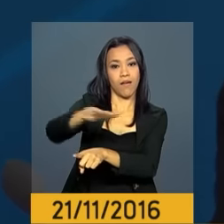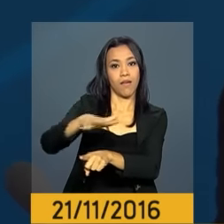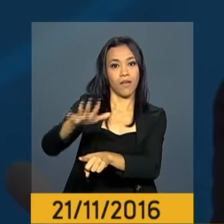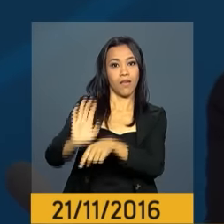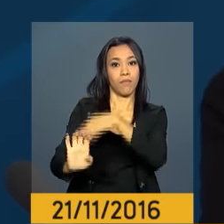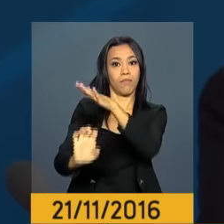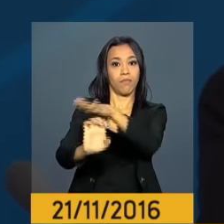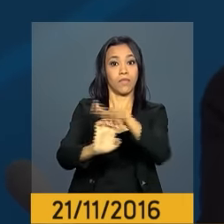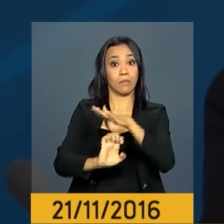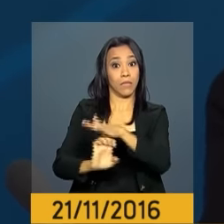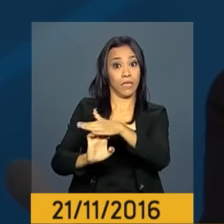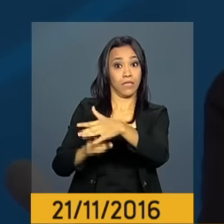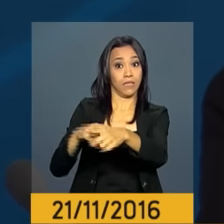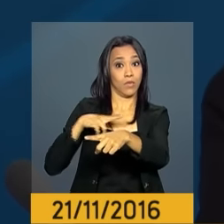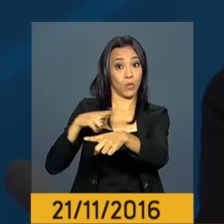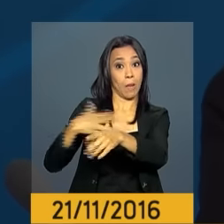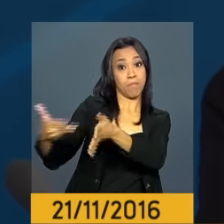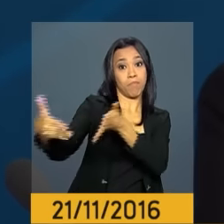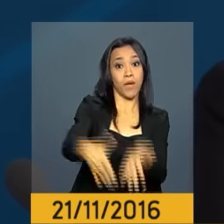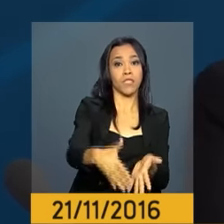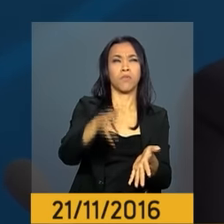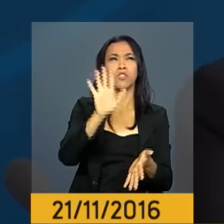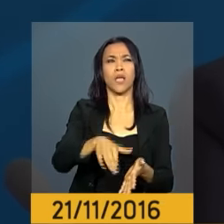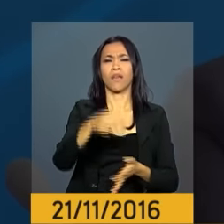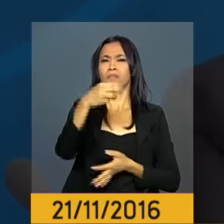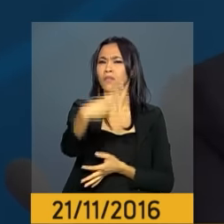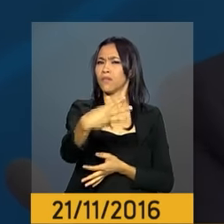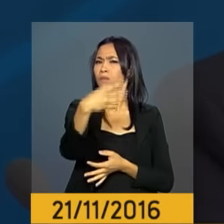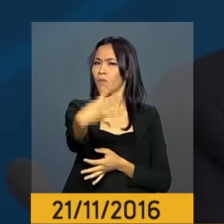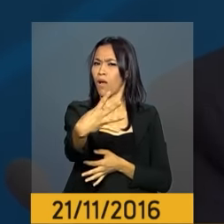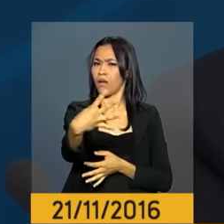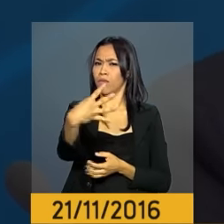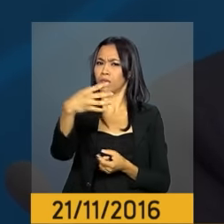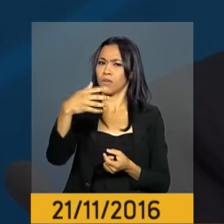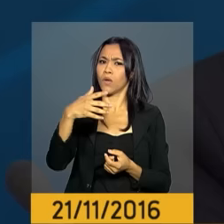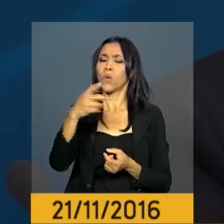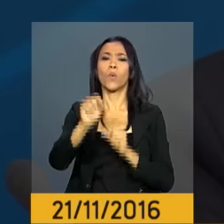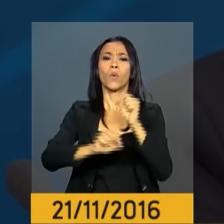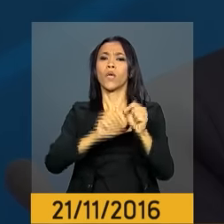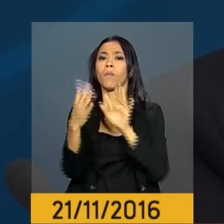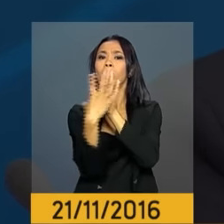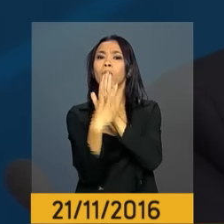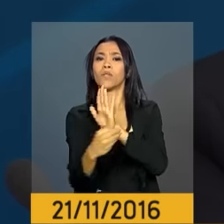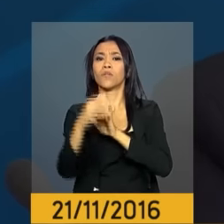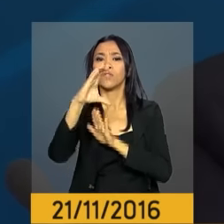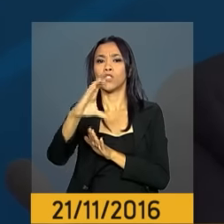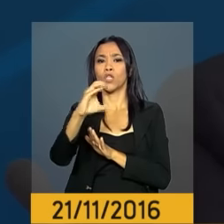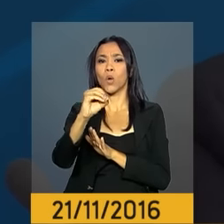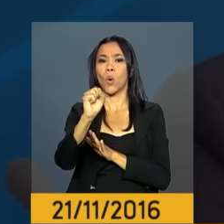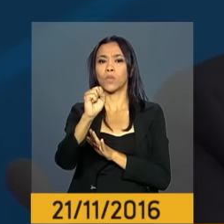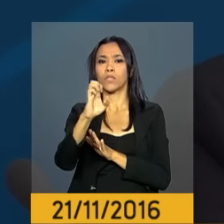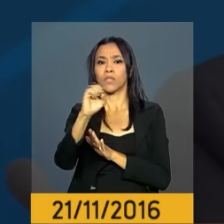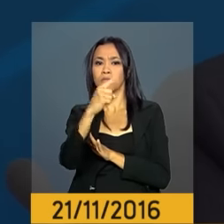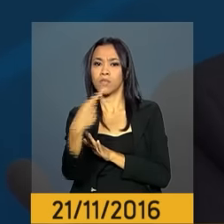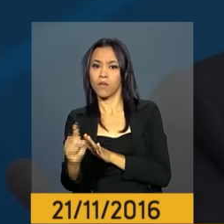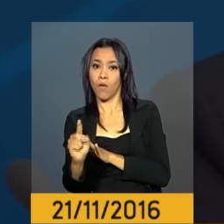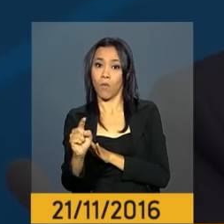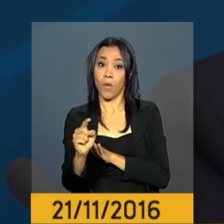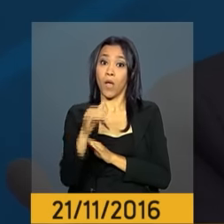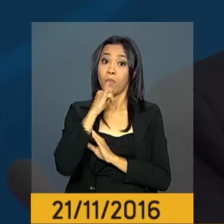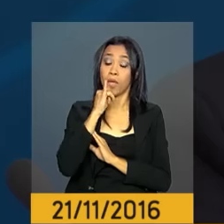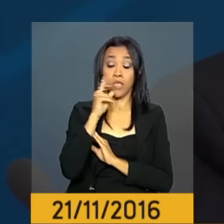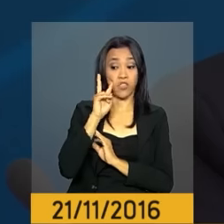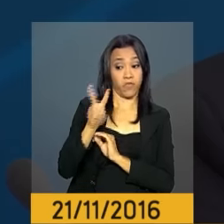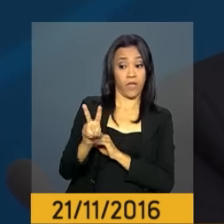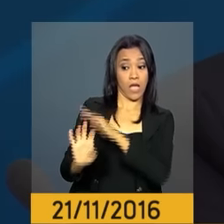Já lançamos 34 setores para concessões, porque nós tratamos o setor privado